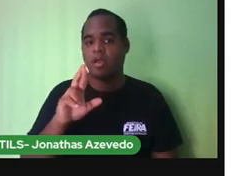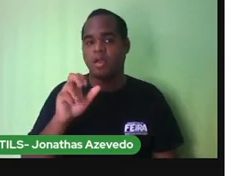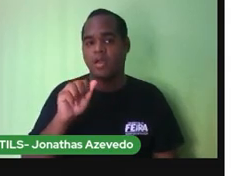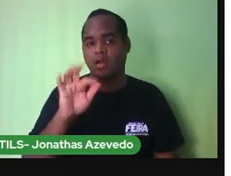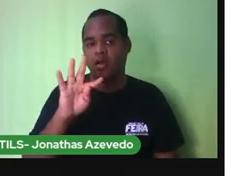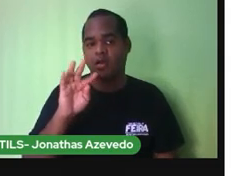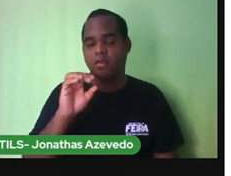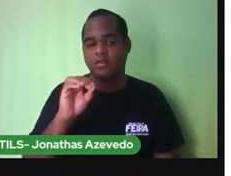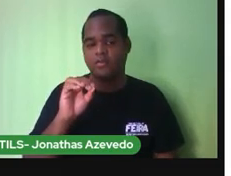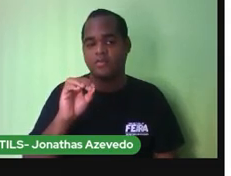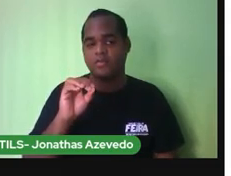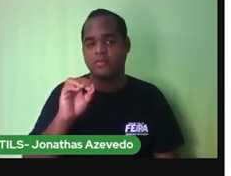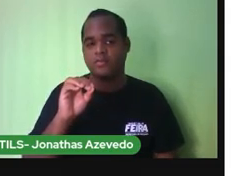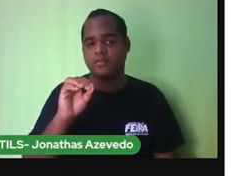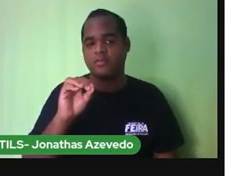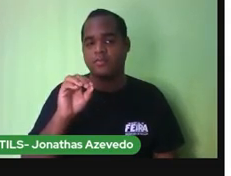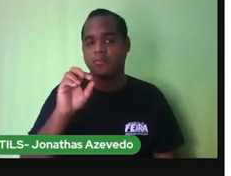ra